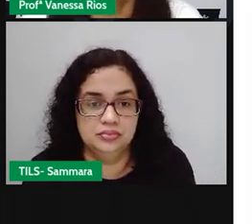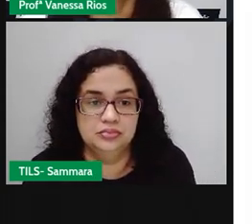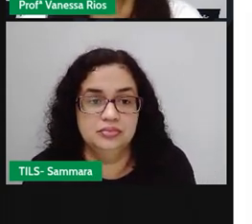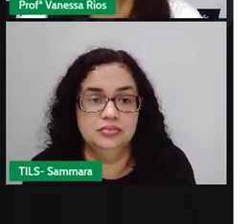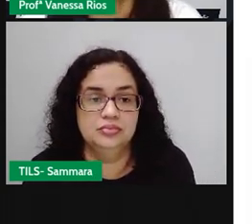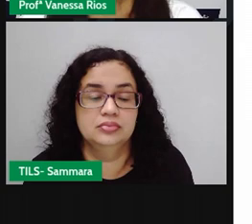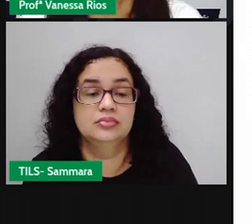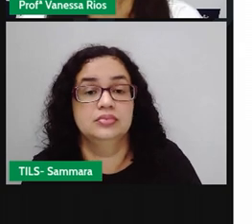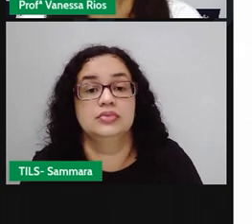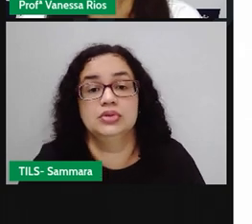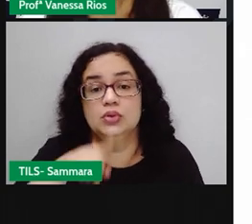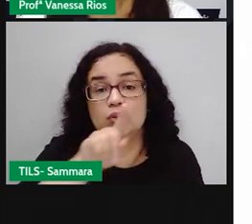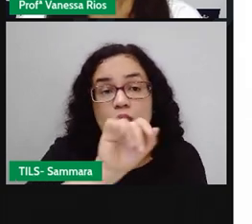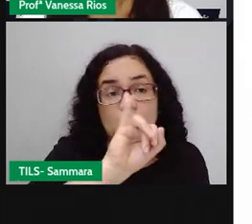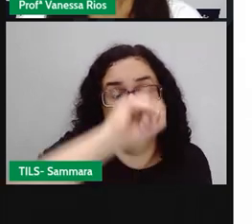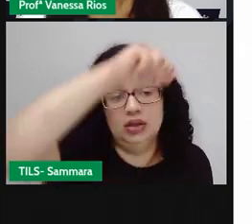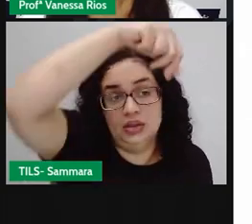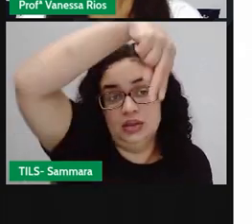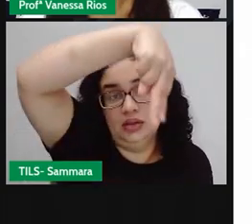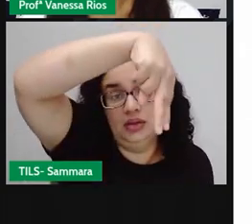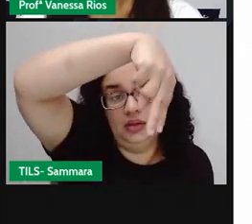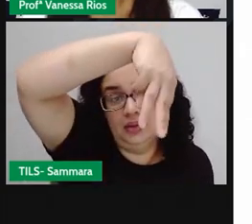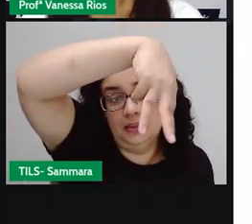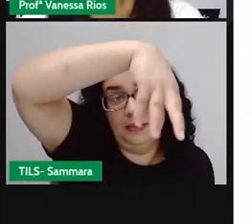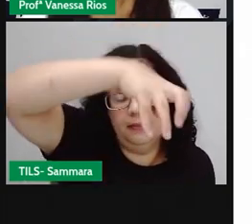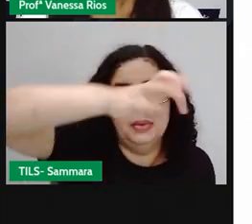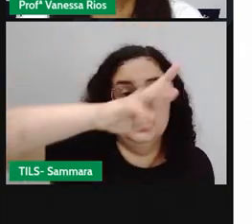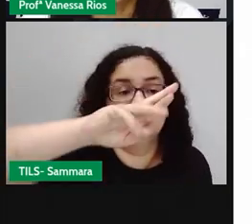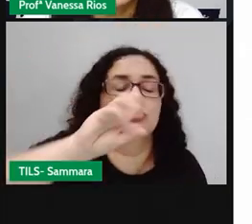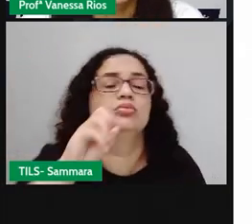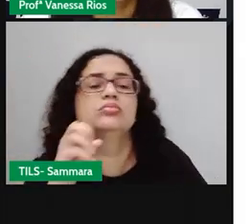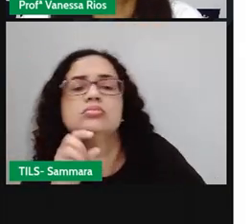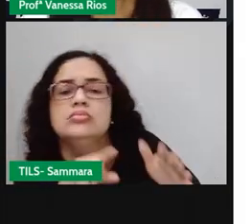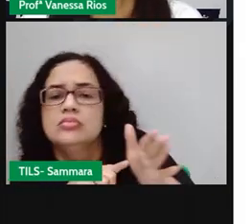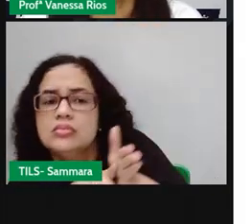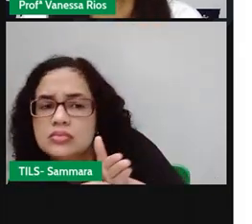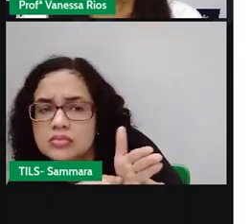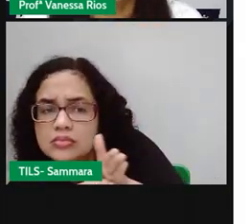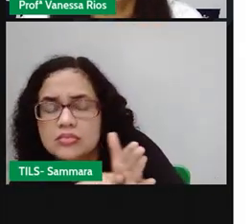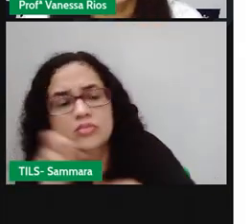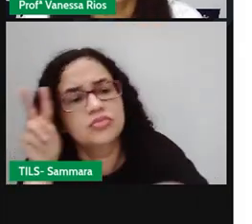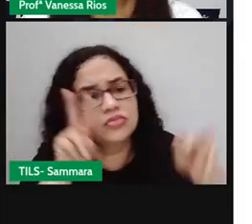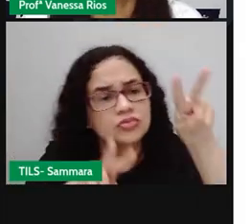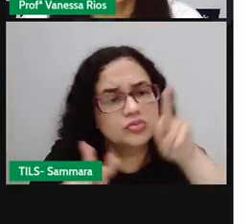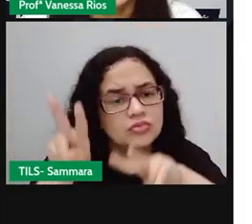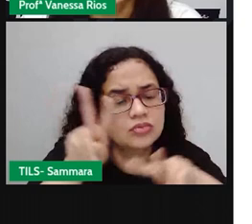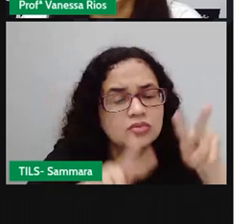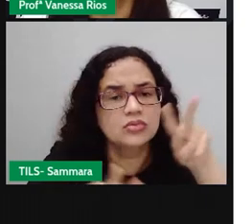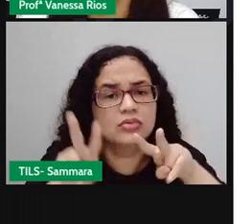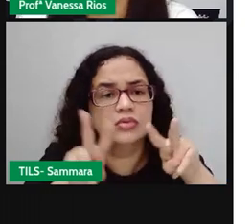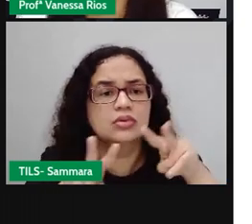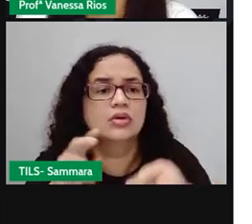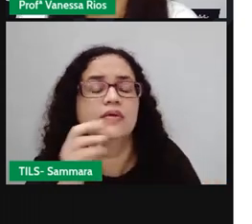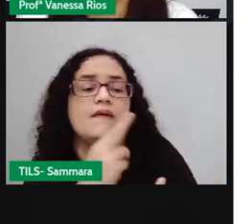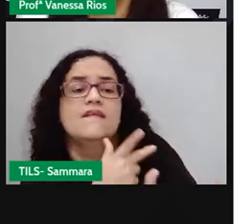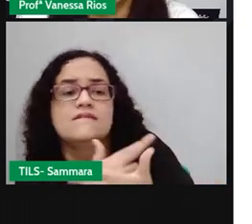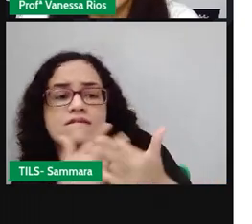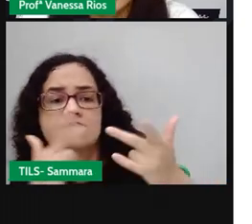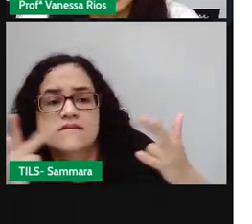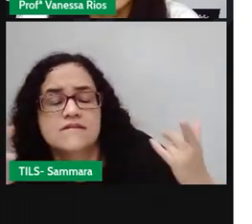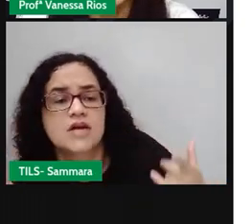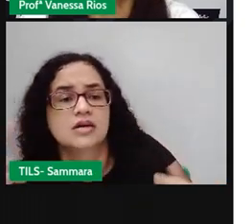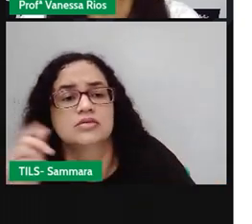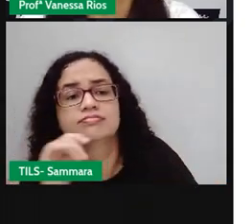Industrial. O Inmetro, ele investiga, né? Ele analisa a qualidade de diversos tipos